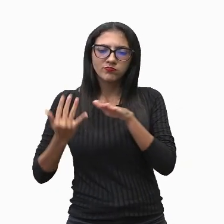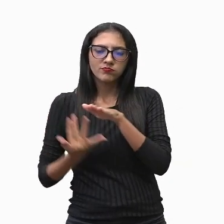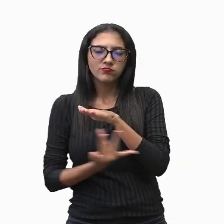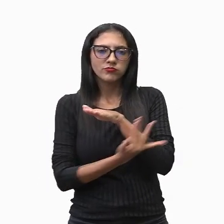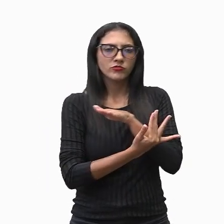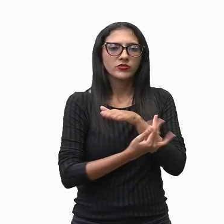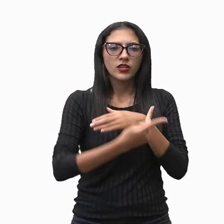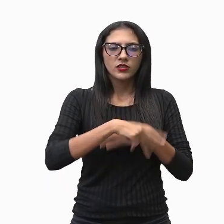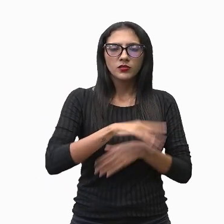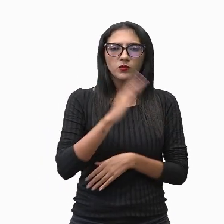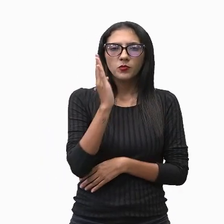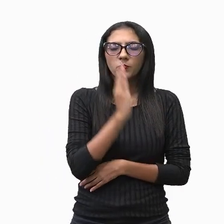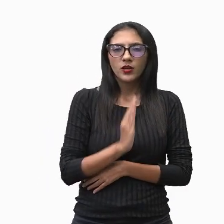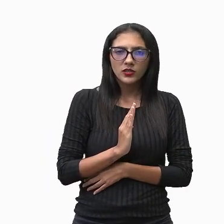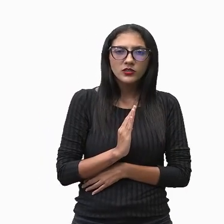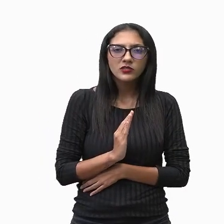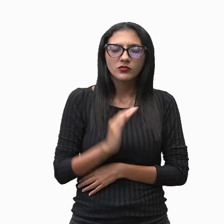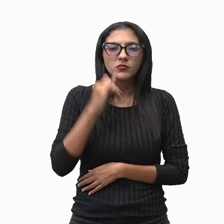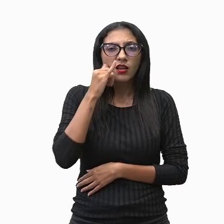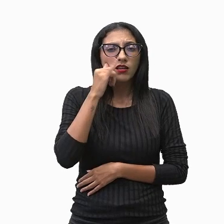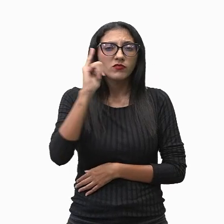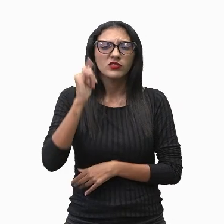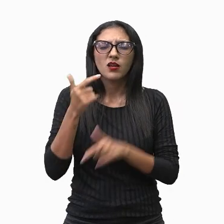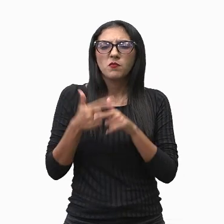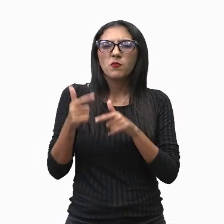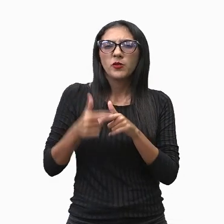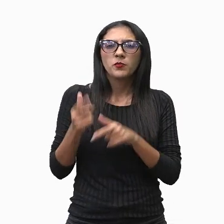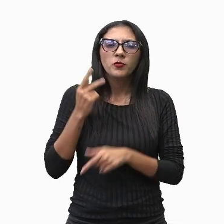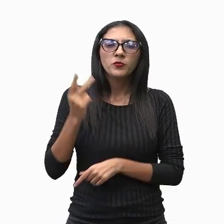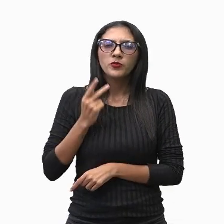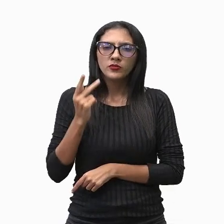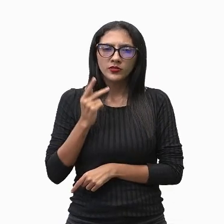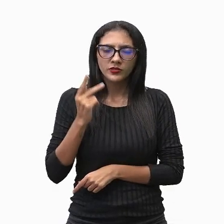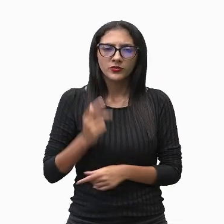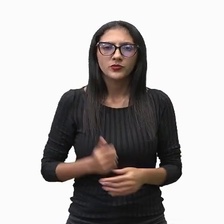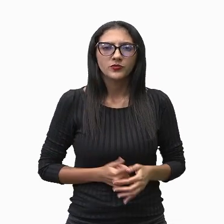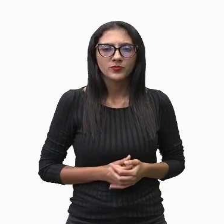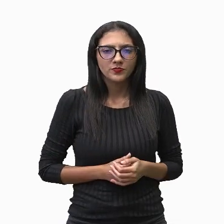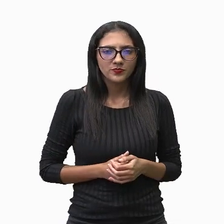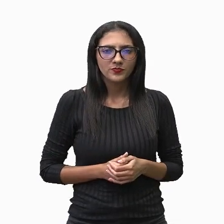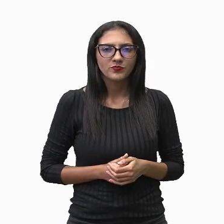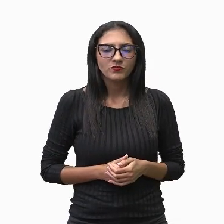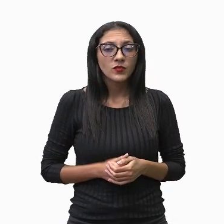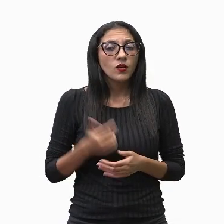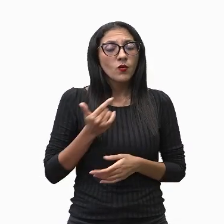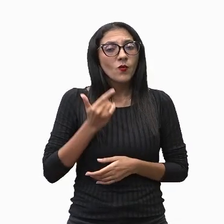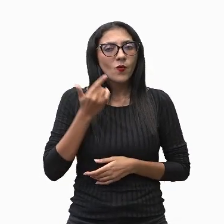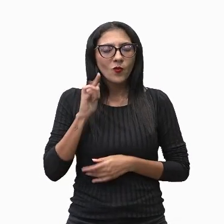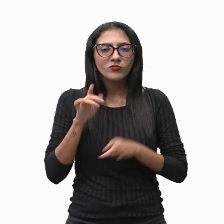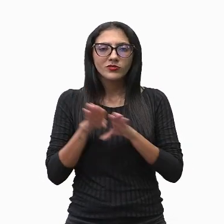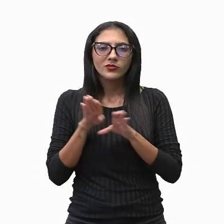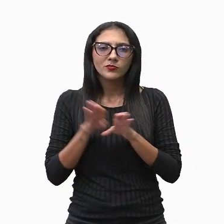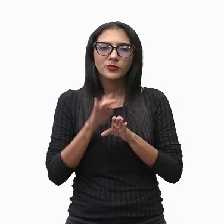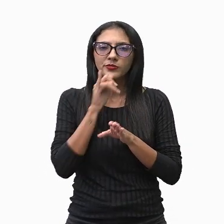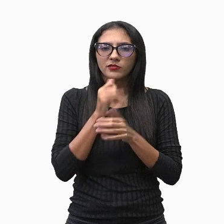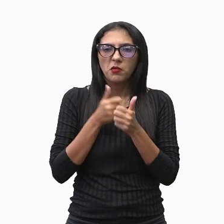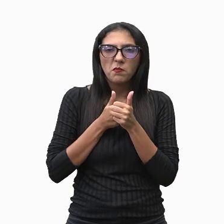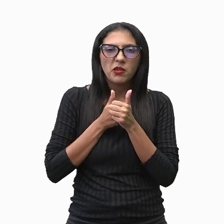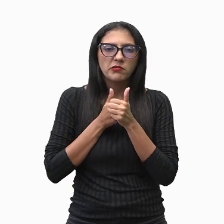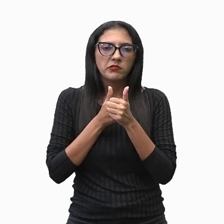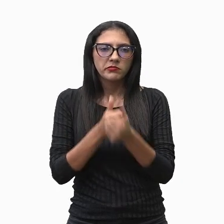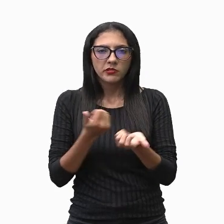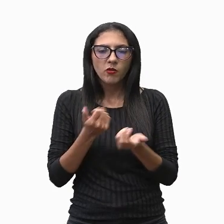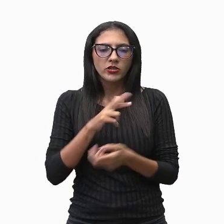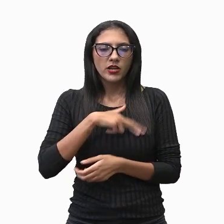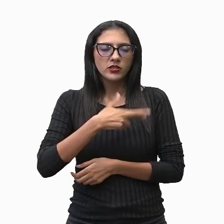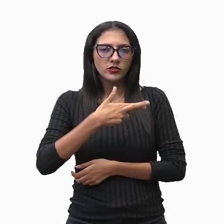fugindo justamente dessas perseguições políticas. Há outros casos onde há perseguições religiosas.